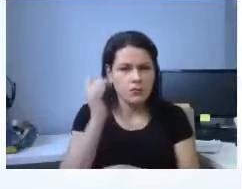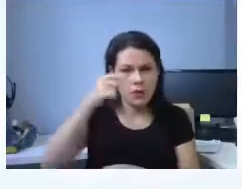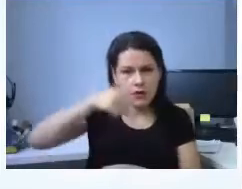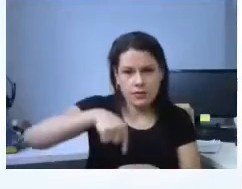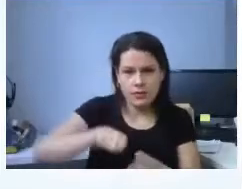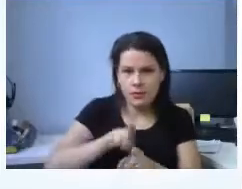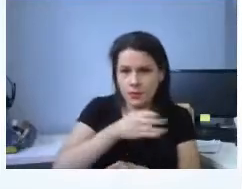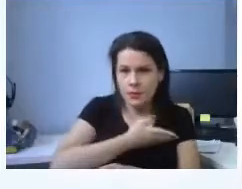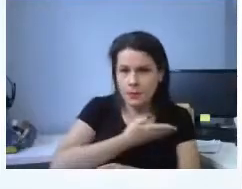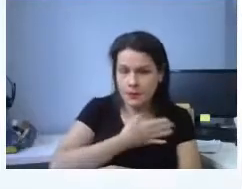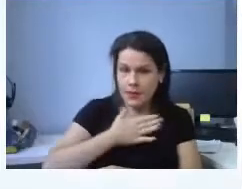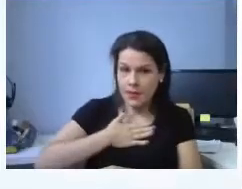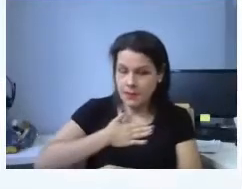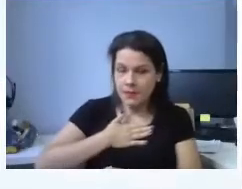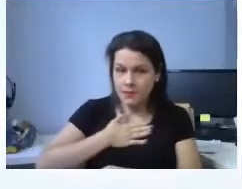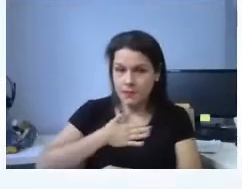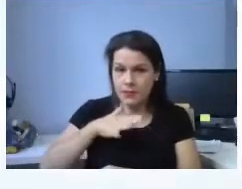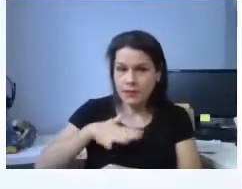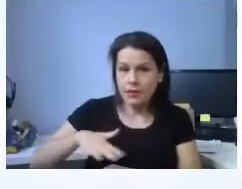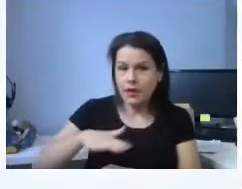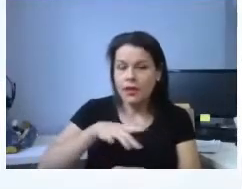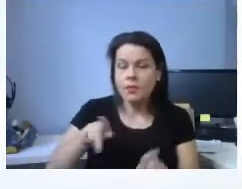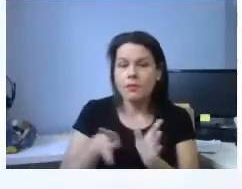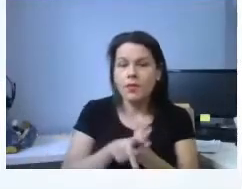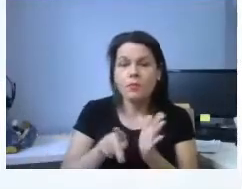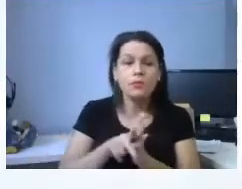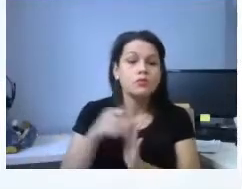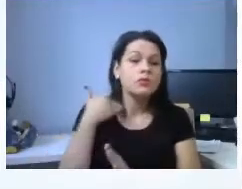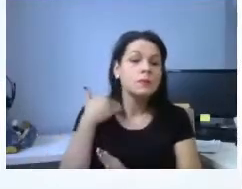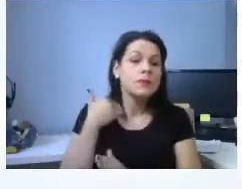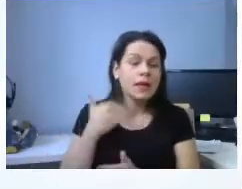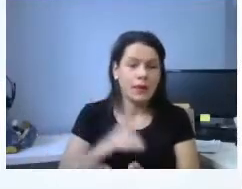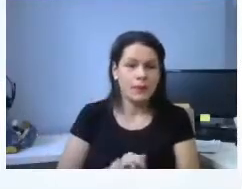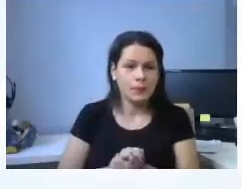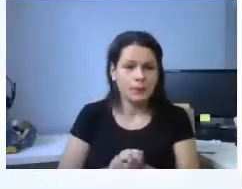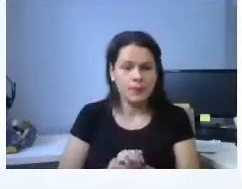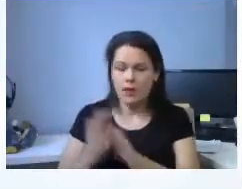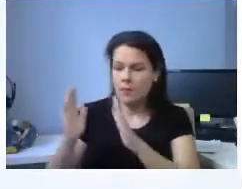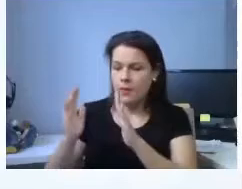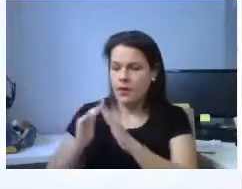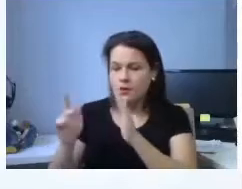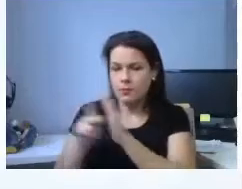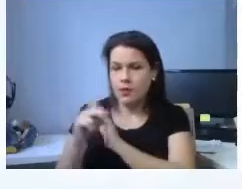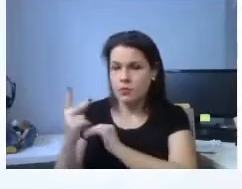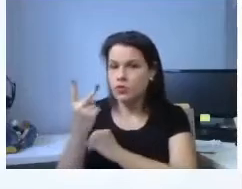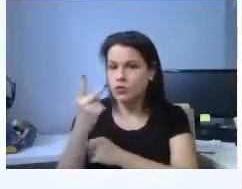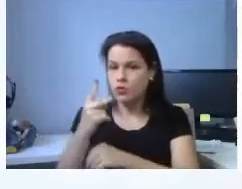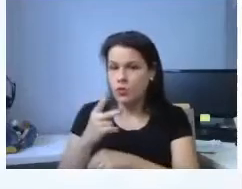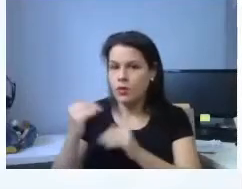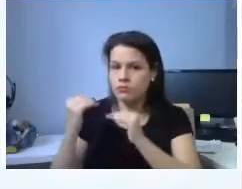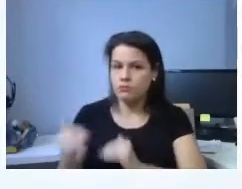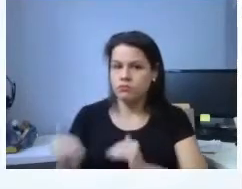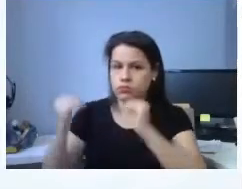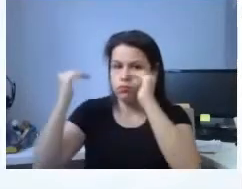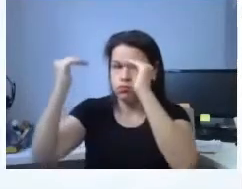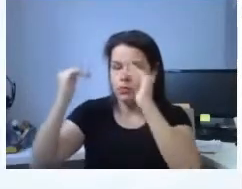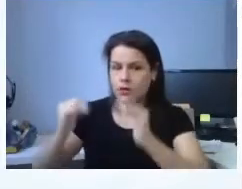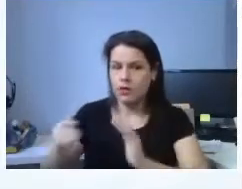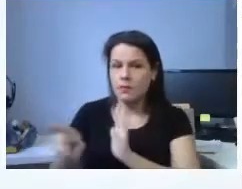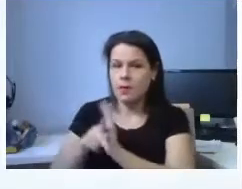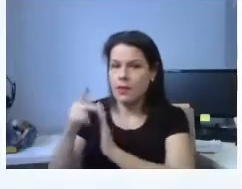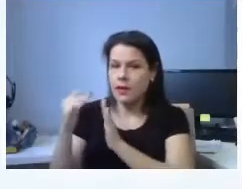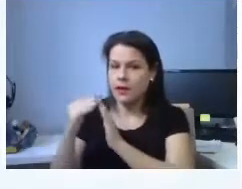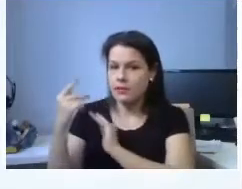amiga minha do setor dos bancários. Ela mora numa casa de 2 pavimentos e